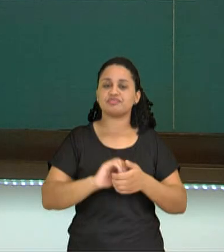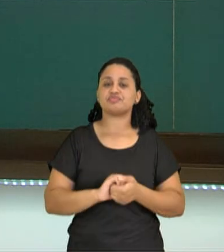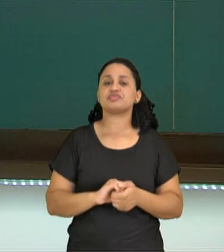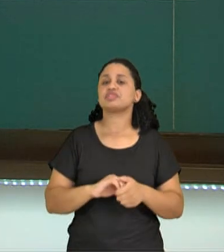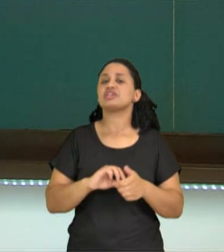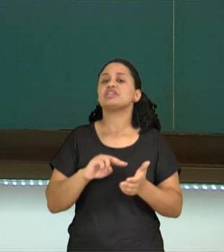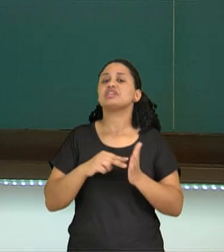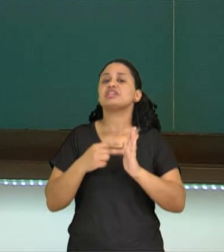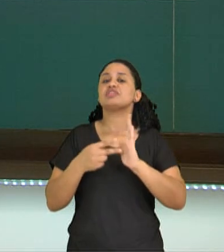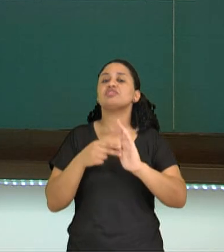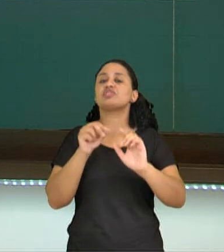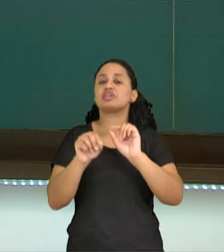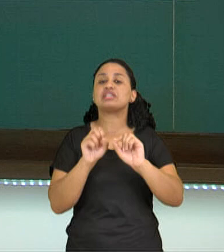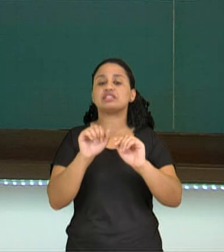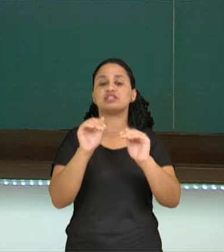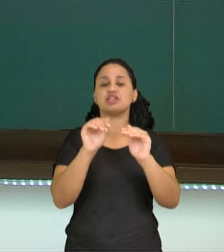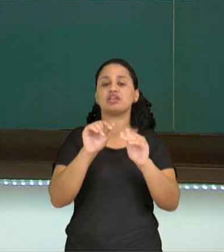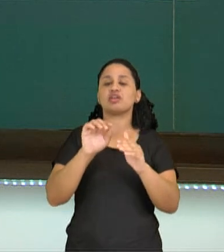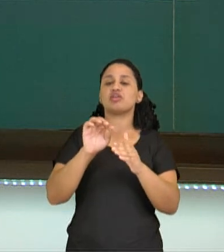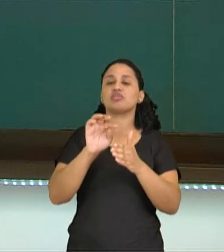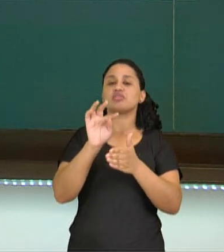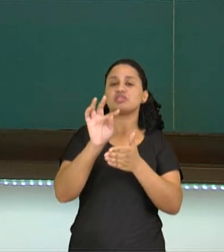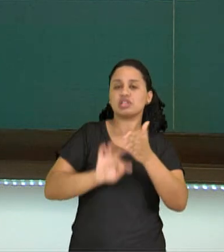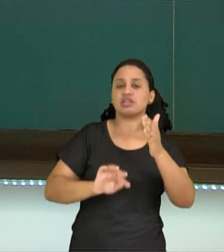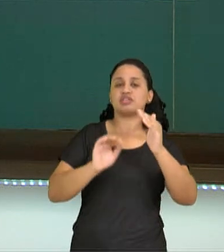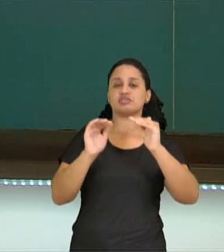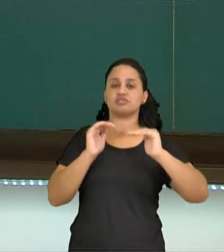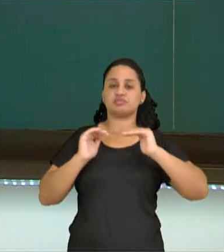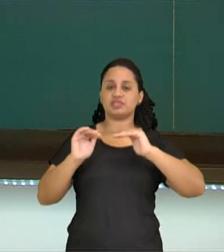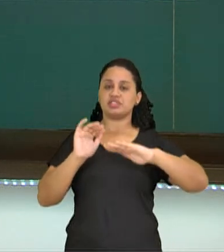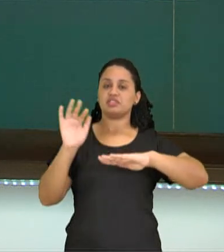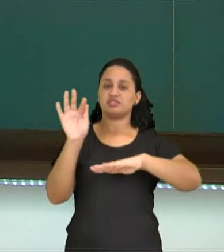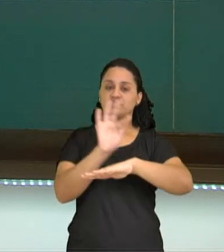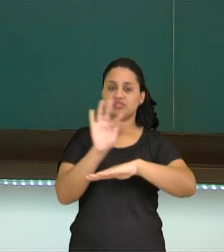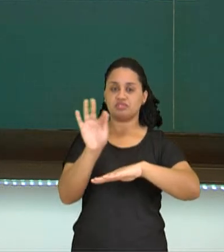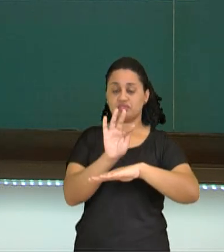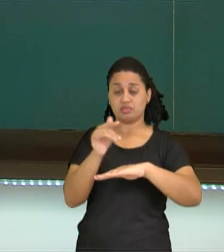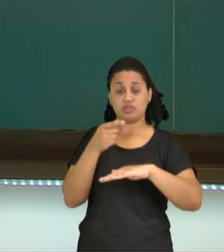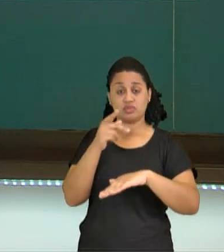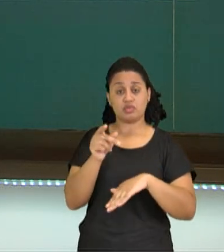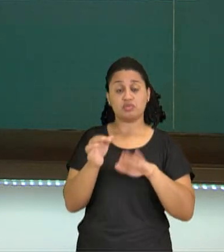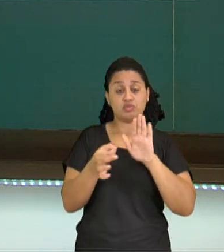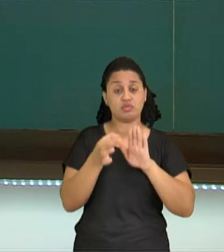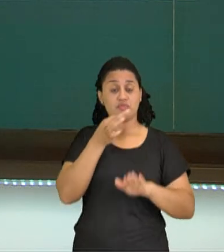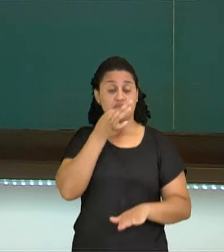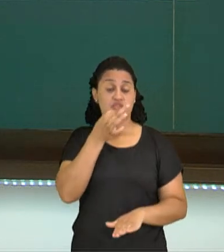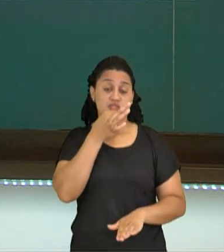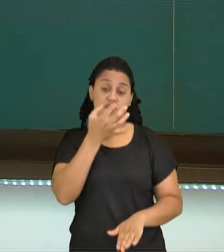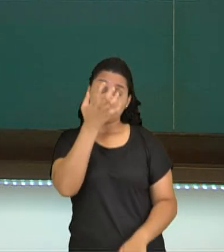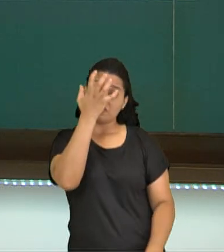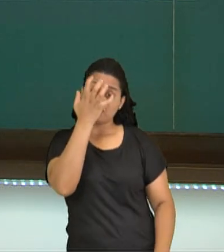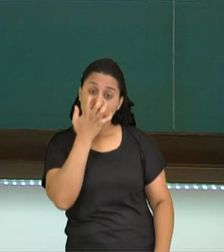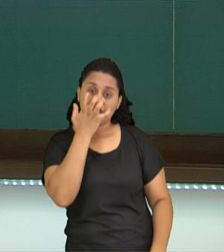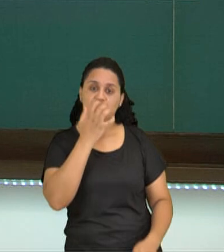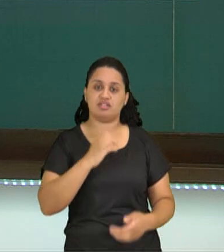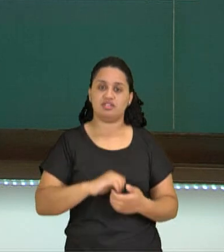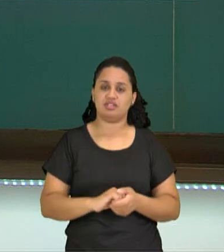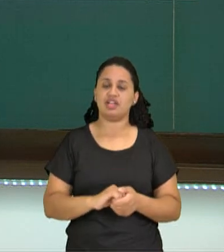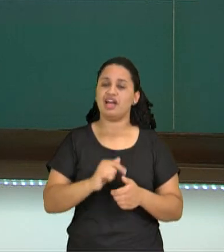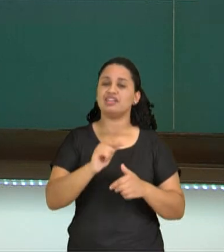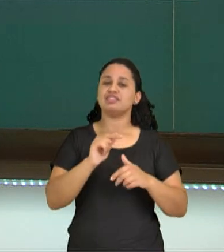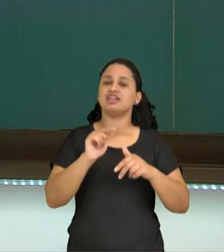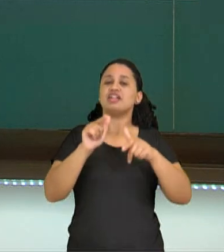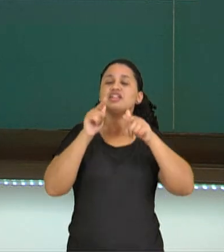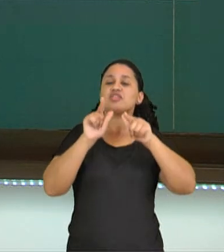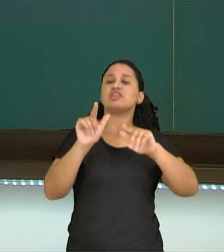seja, quanto mais padrão for o seu texto, mais séria será a sua opinião. A linguagem culta tem a função de